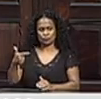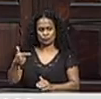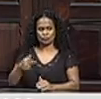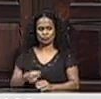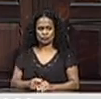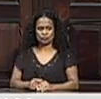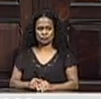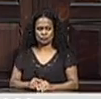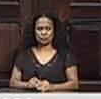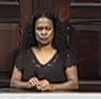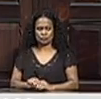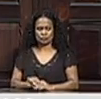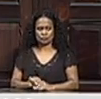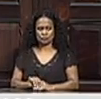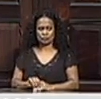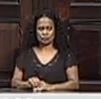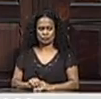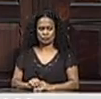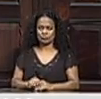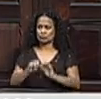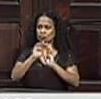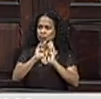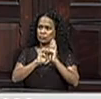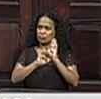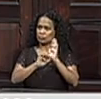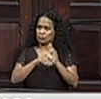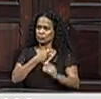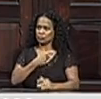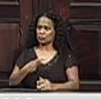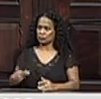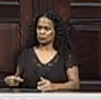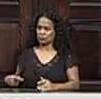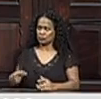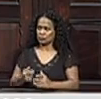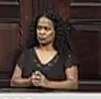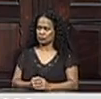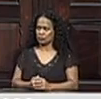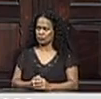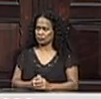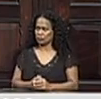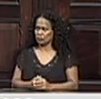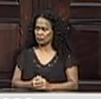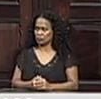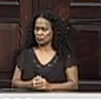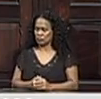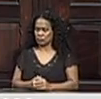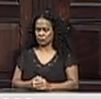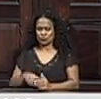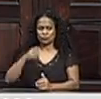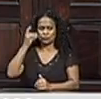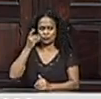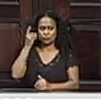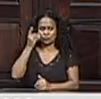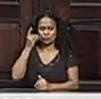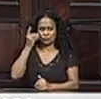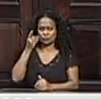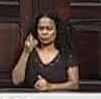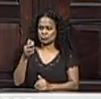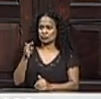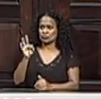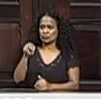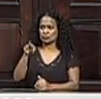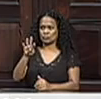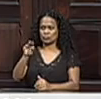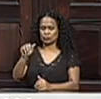É verdade. Pela ordem, presidente. Pela ordem, deputado Zaqueu. Solicitar ao deputado Tutuca que